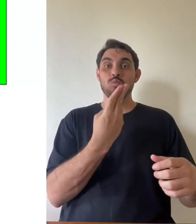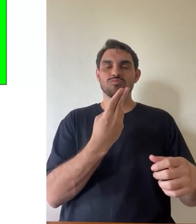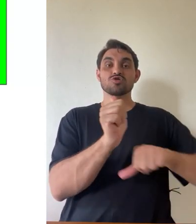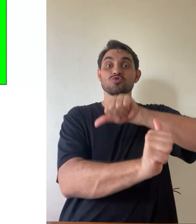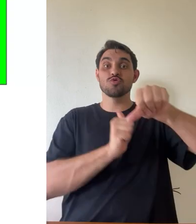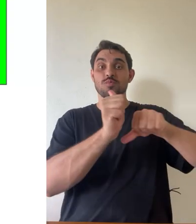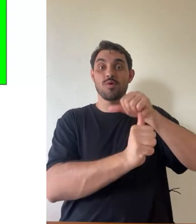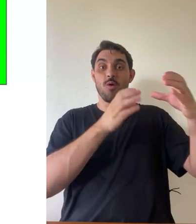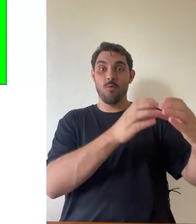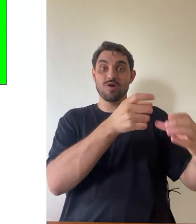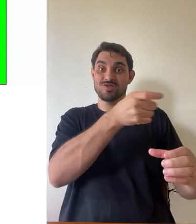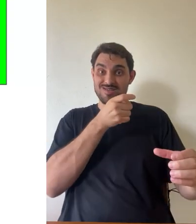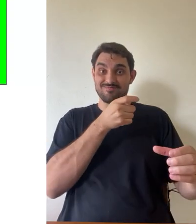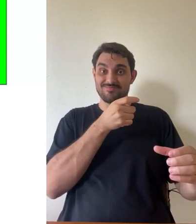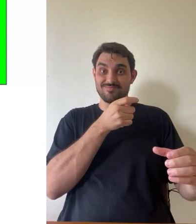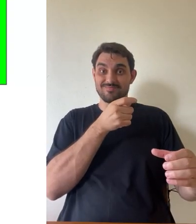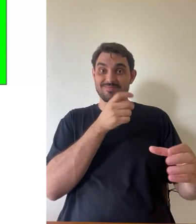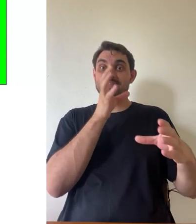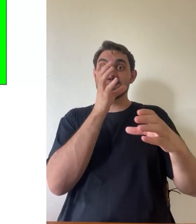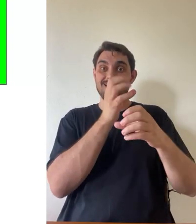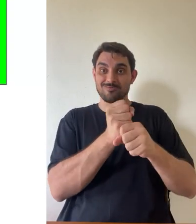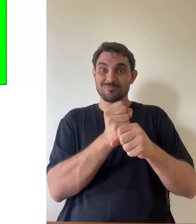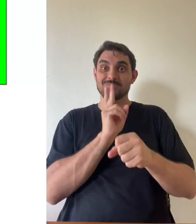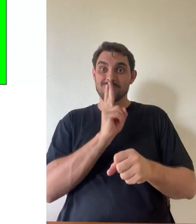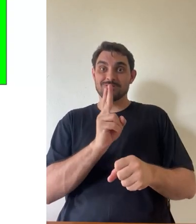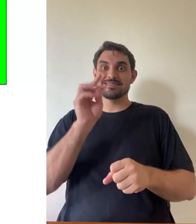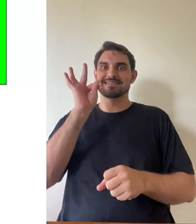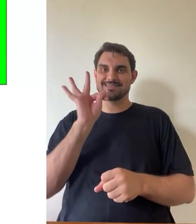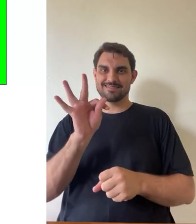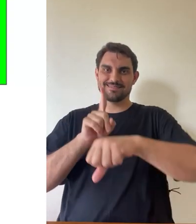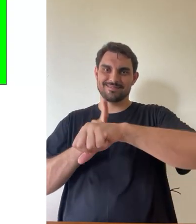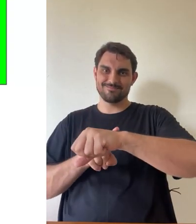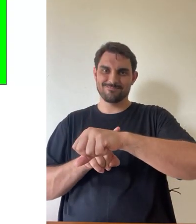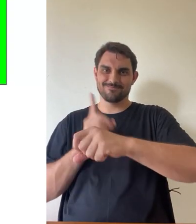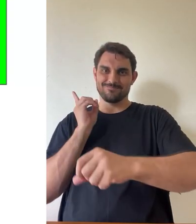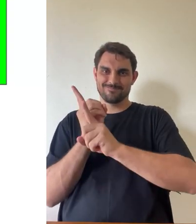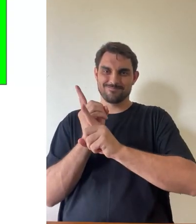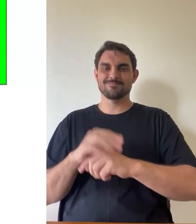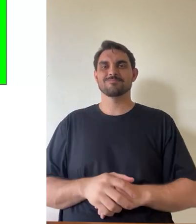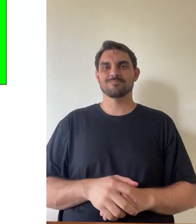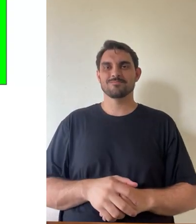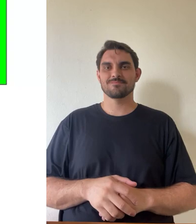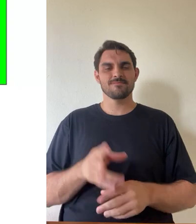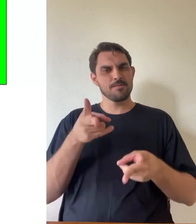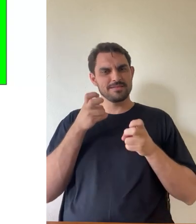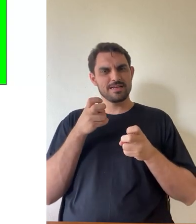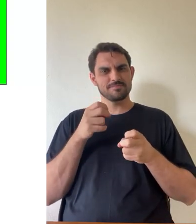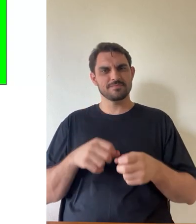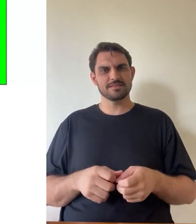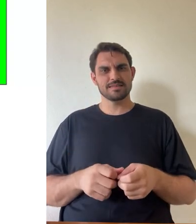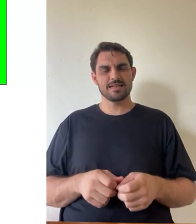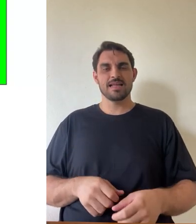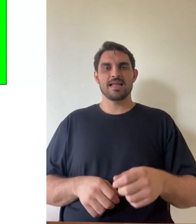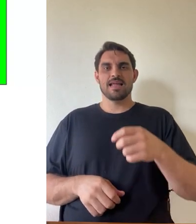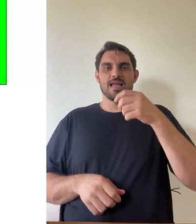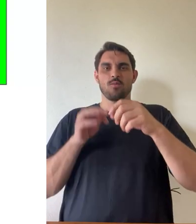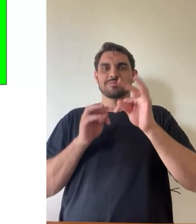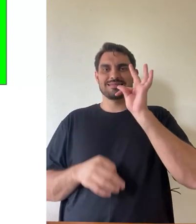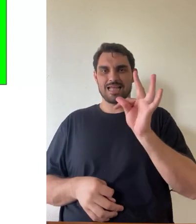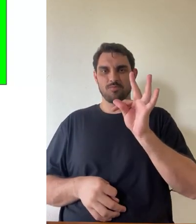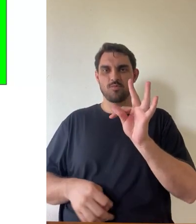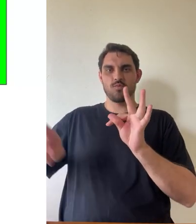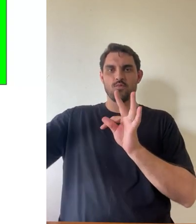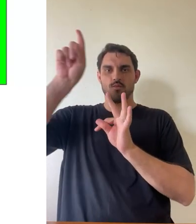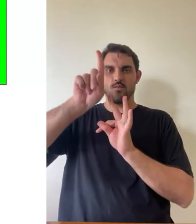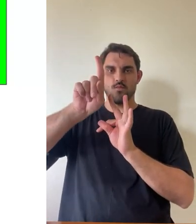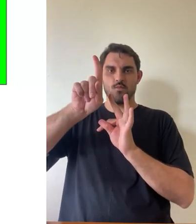Ou, substituindo o valor da posição, encontramos o valor do tempo. Percebam que o tempo está elevado ao expoente